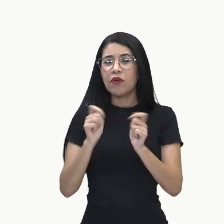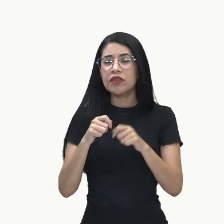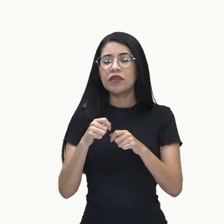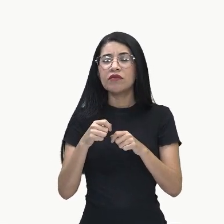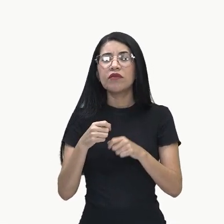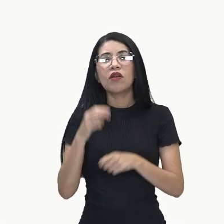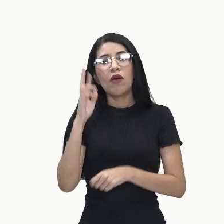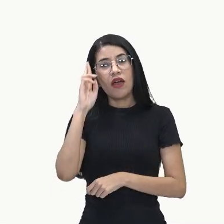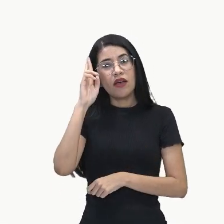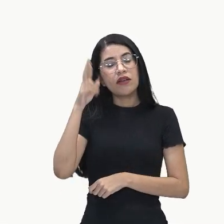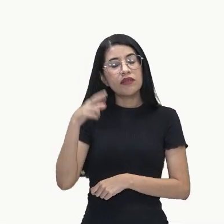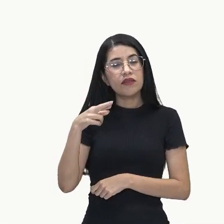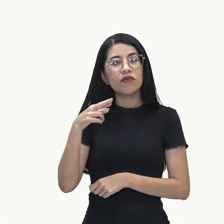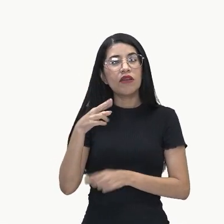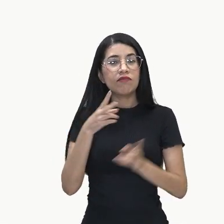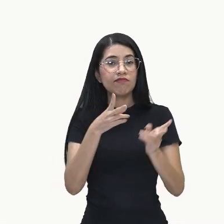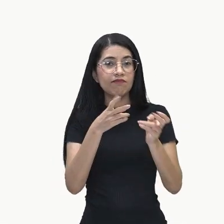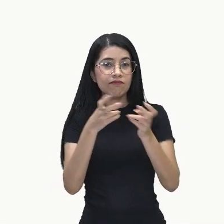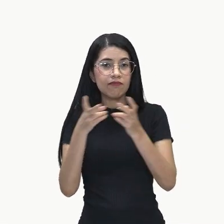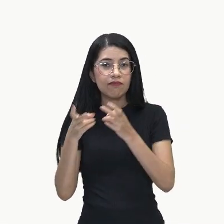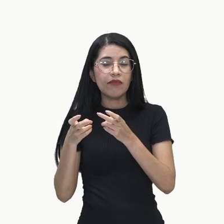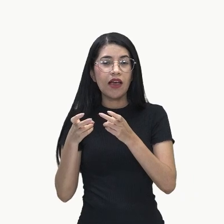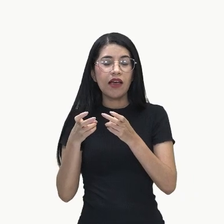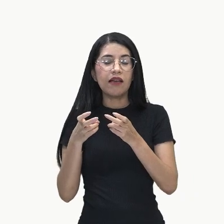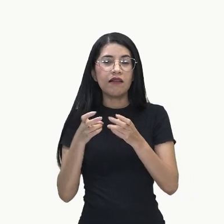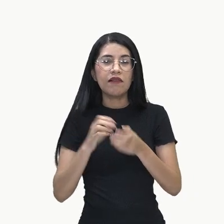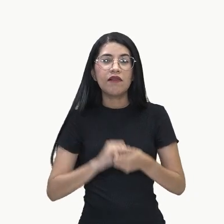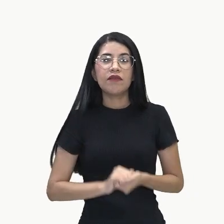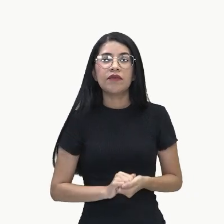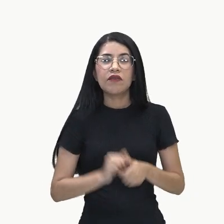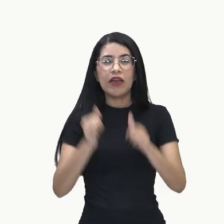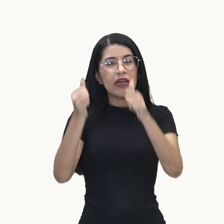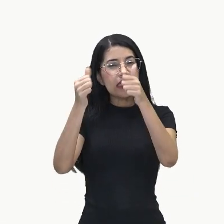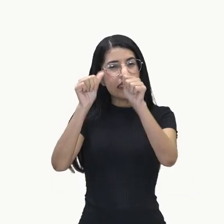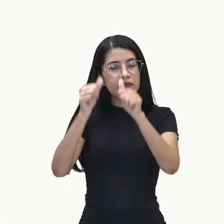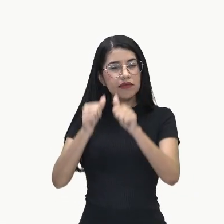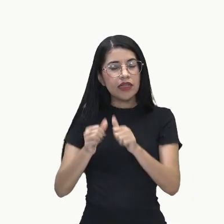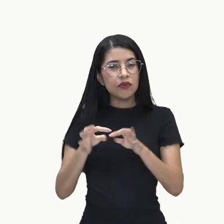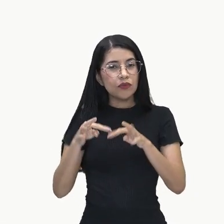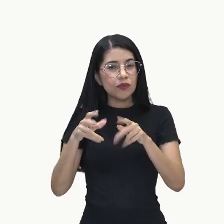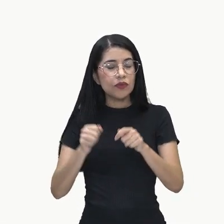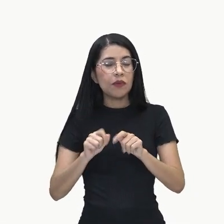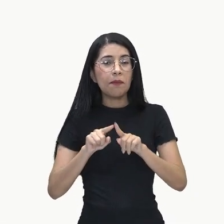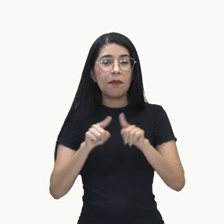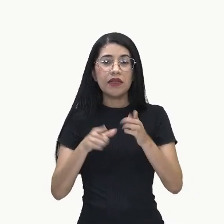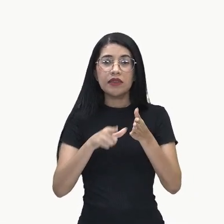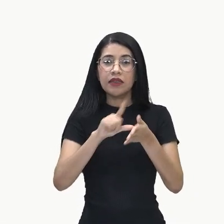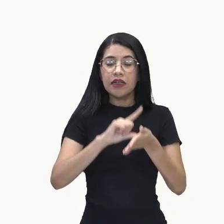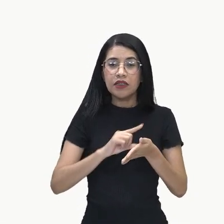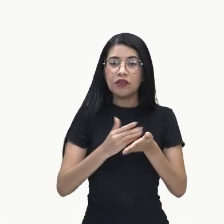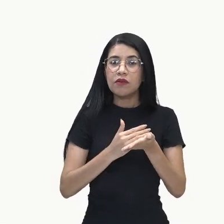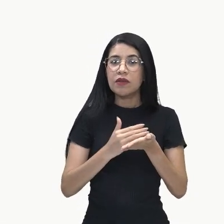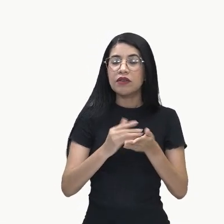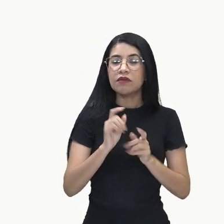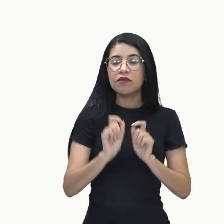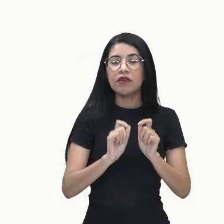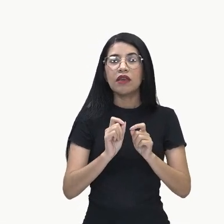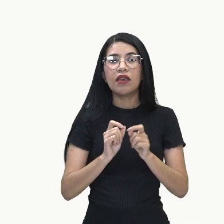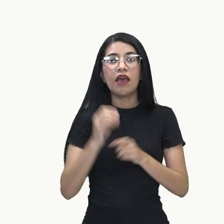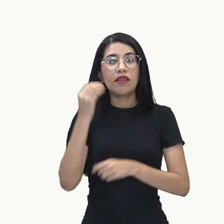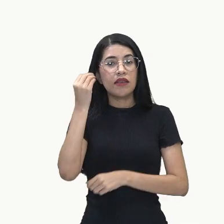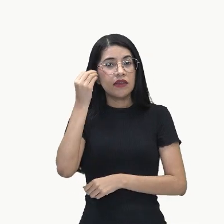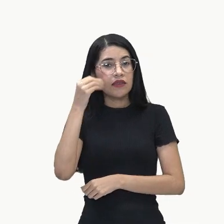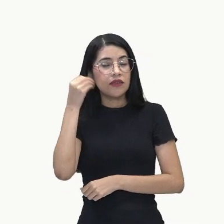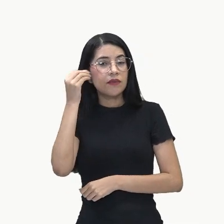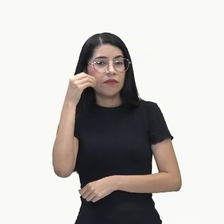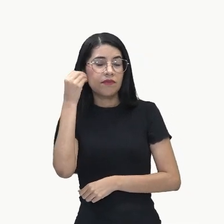razão. A nossa razão que vai observar, que vai analisar e tudo mais. Mas tudo isso passa primeiro pela